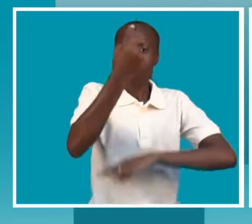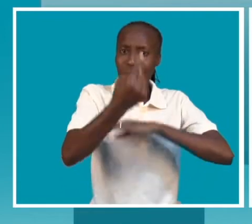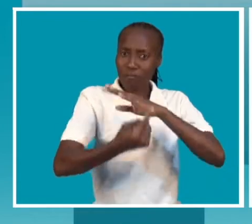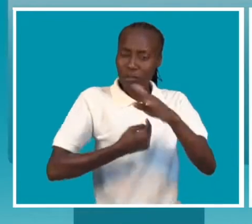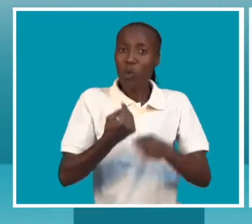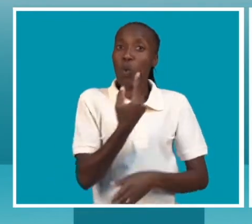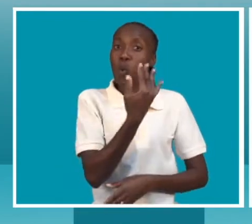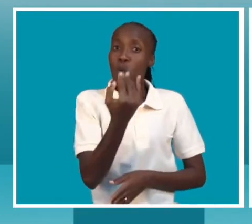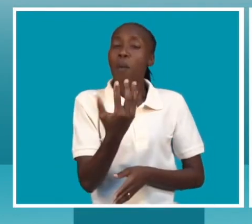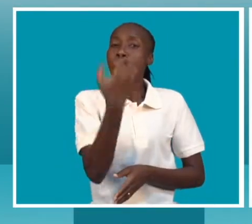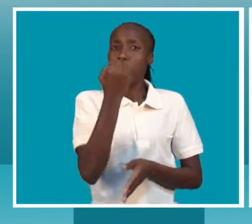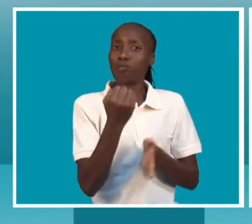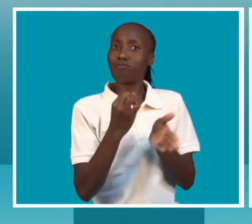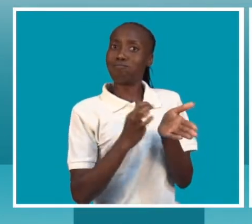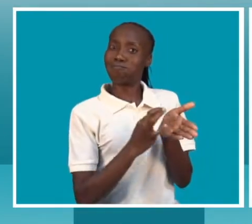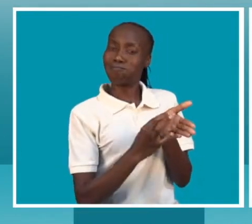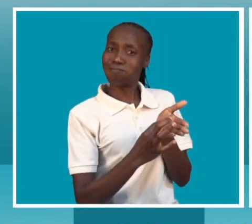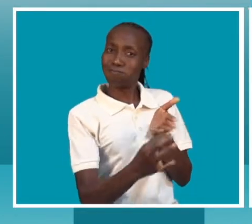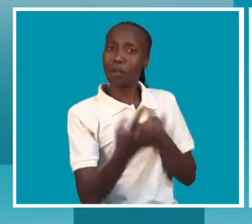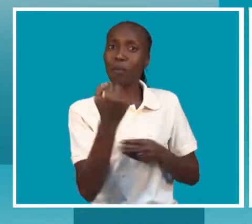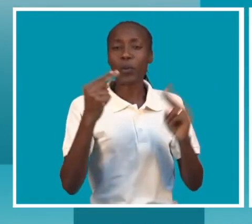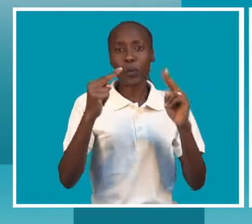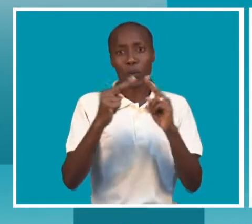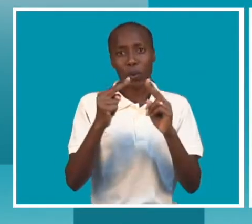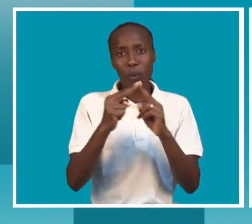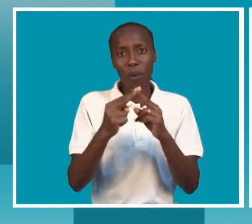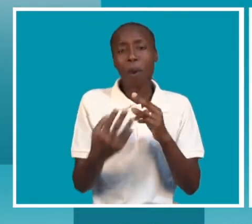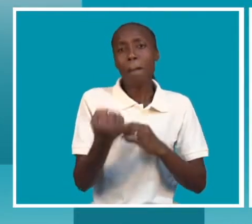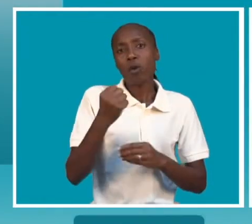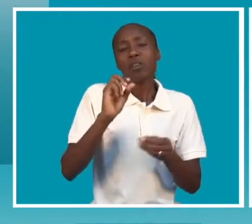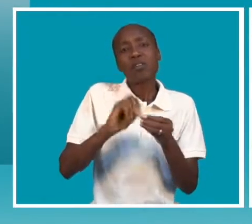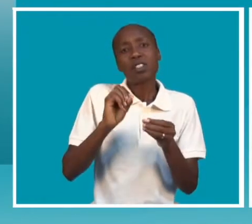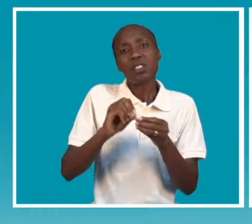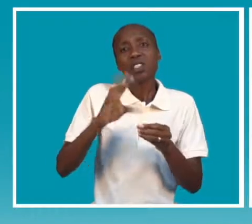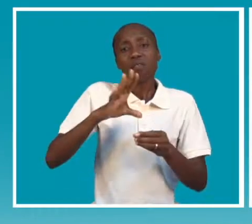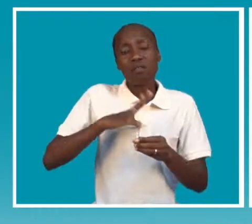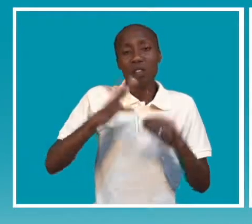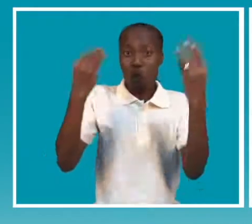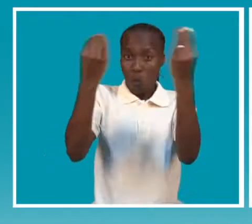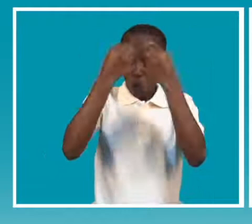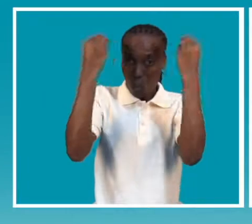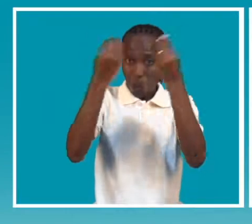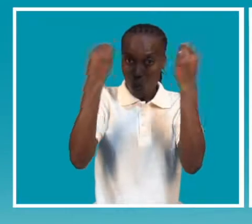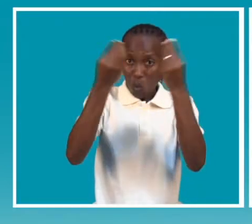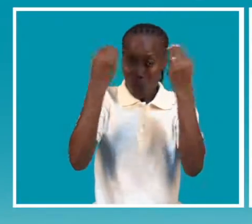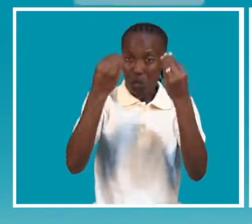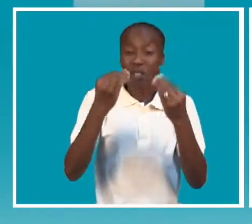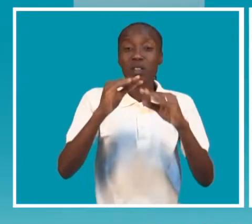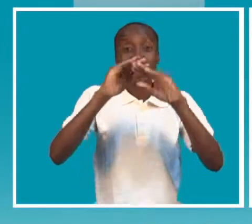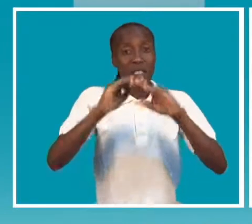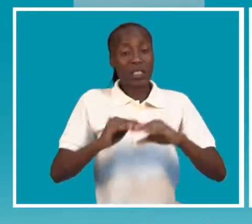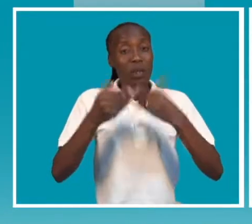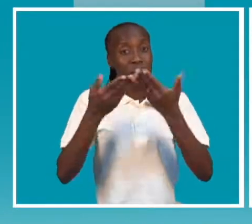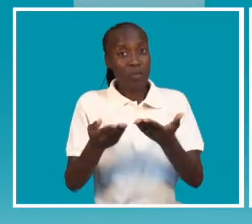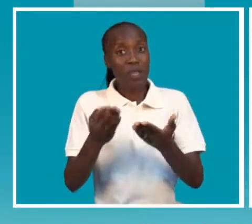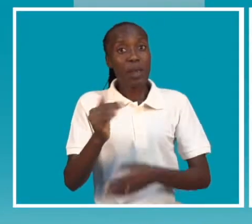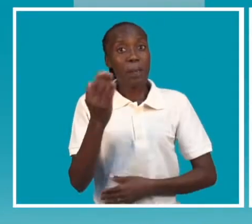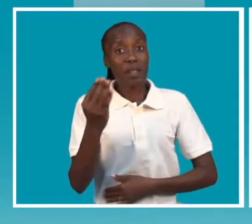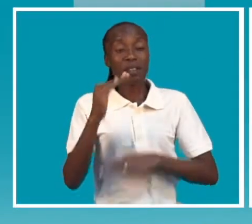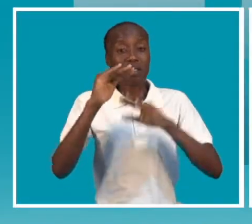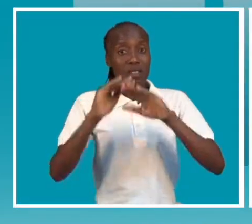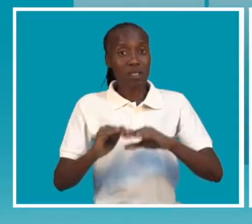rodapé, que pode contactar e pode se beneficiar também de alguns cursos que aqui estão escritos, não é? E para você